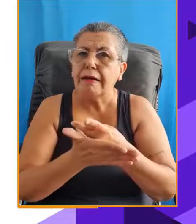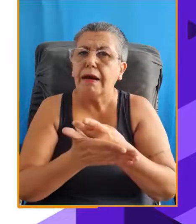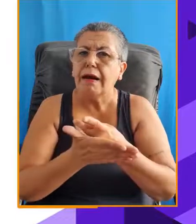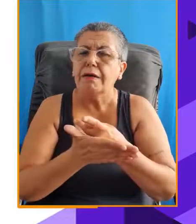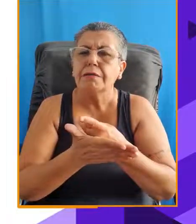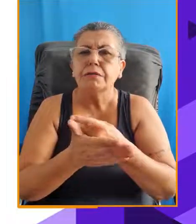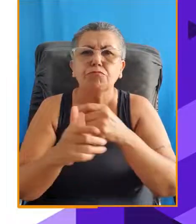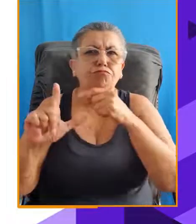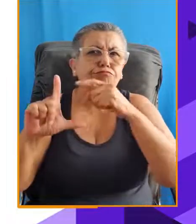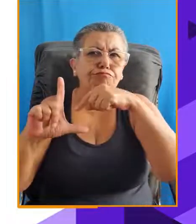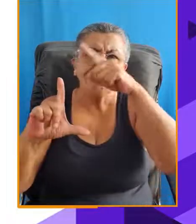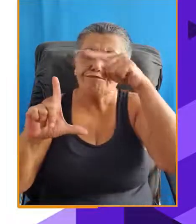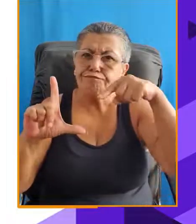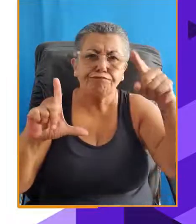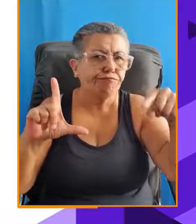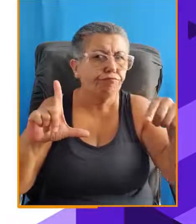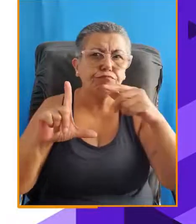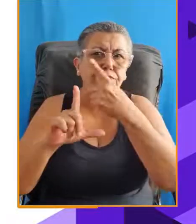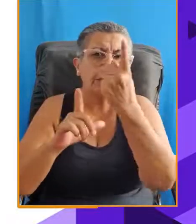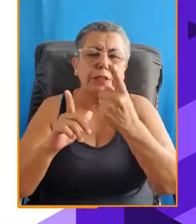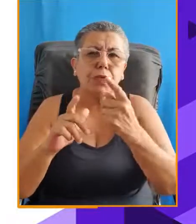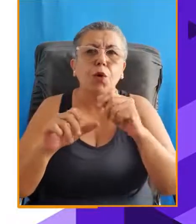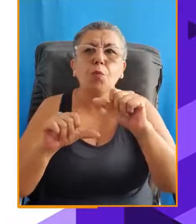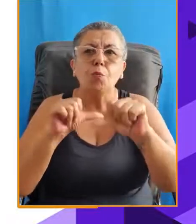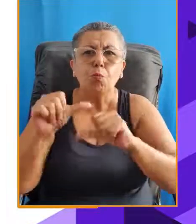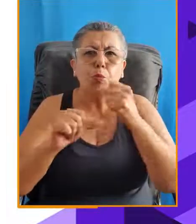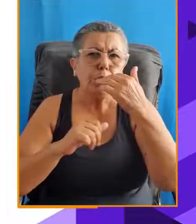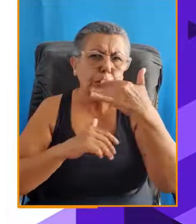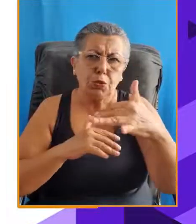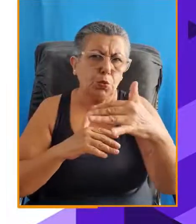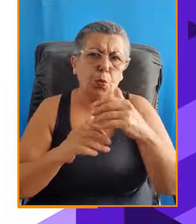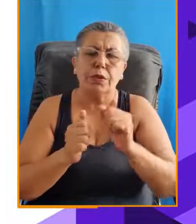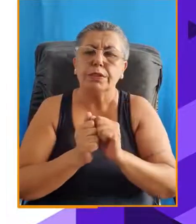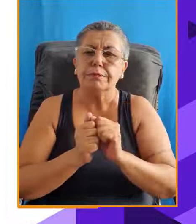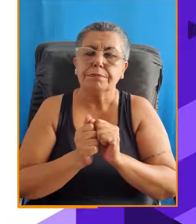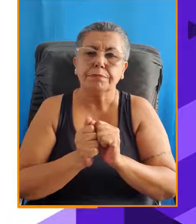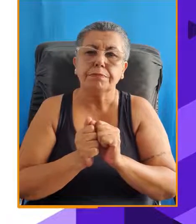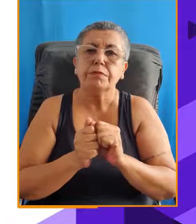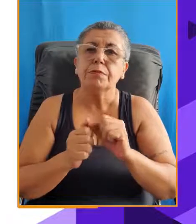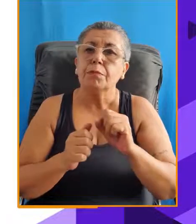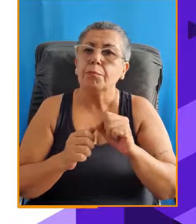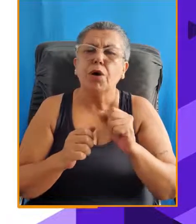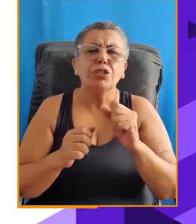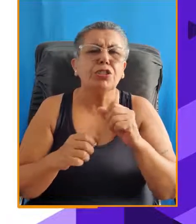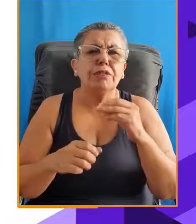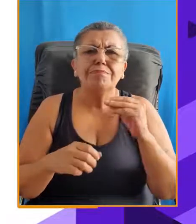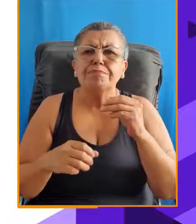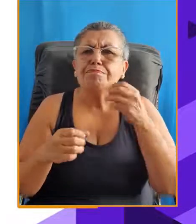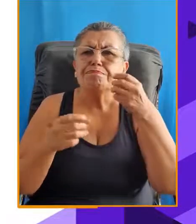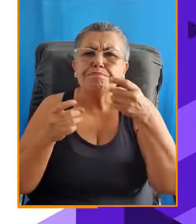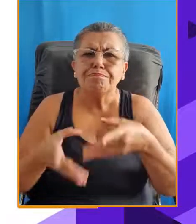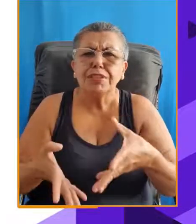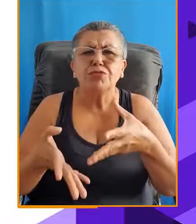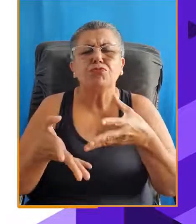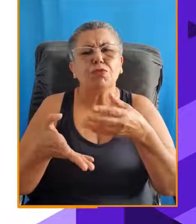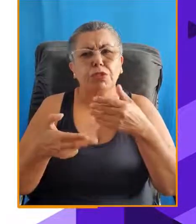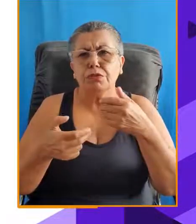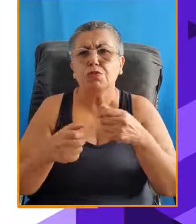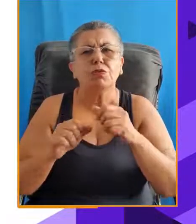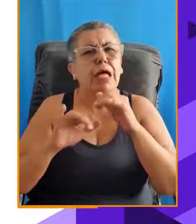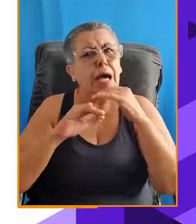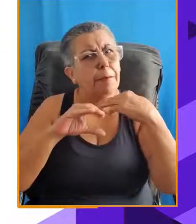trazer alterações significativas nas cores, podendo prejudicar muito a mensagem visual a ser